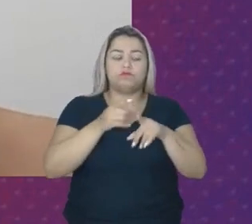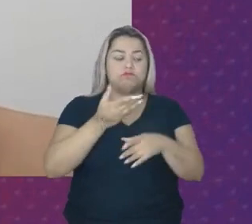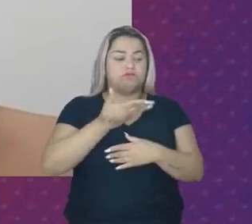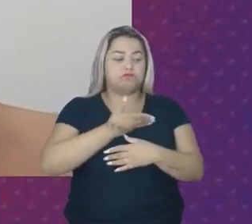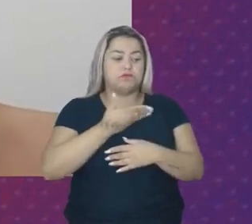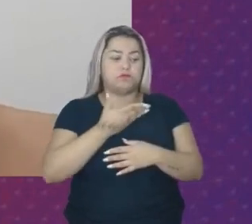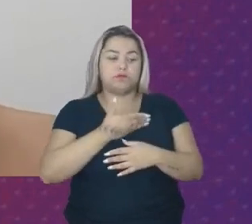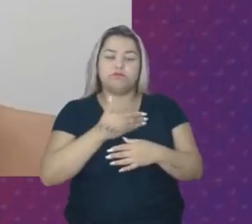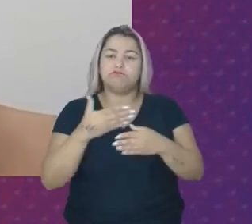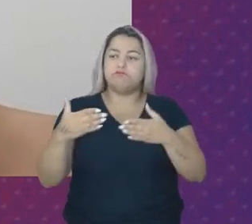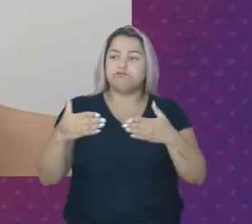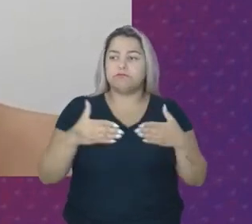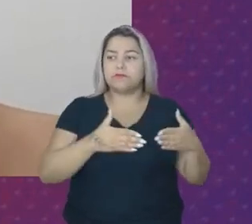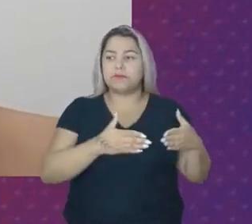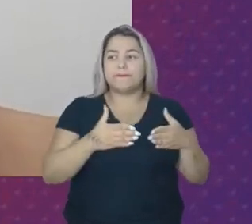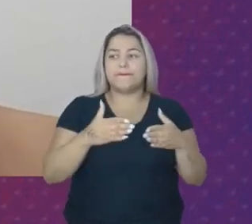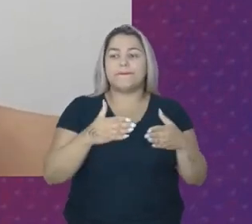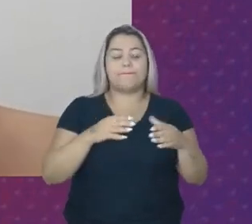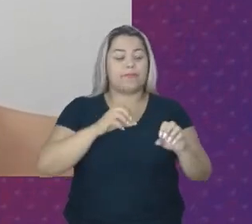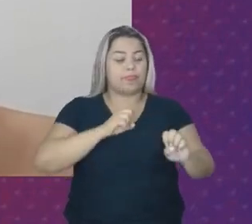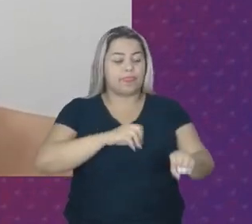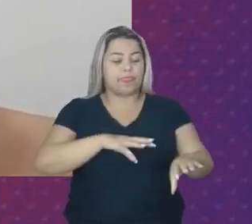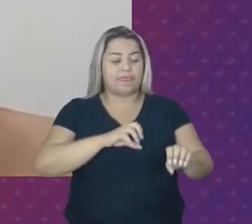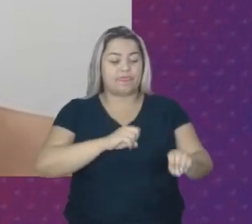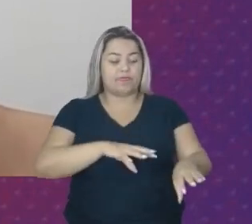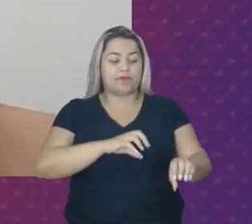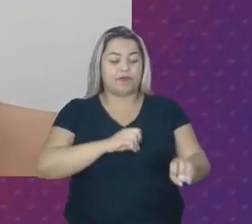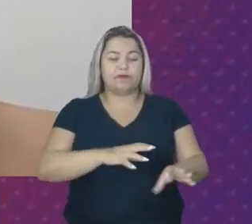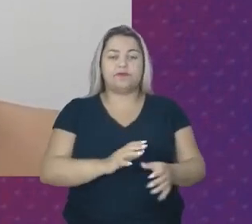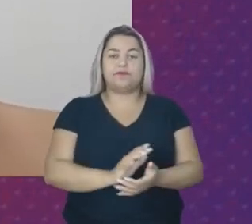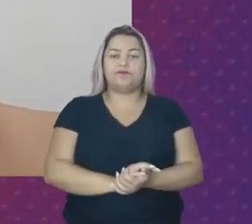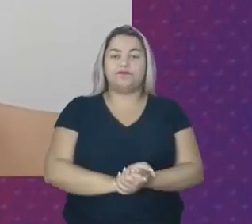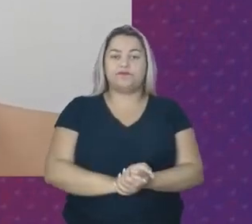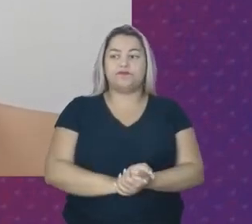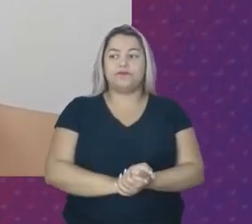ligada à educação.